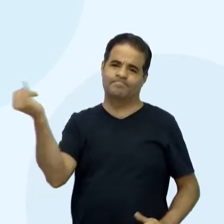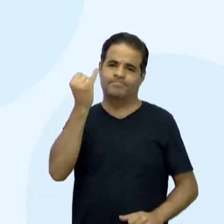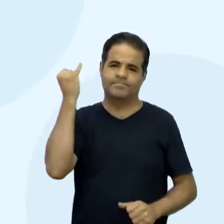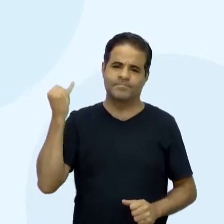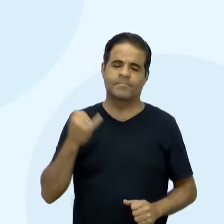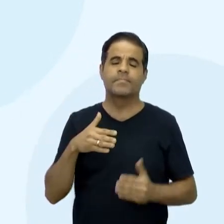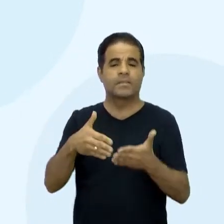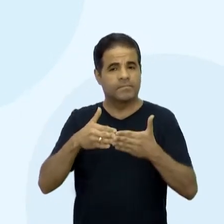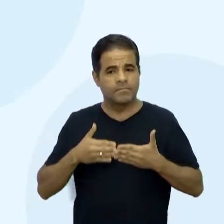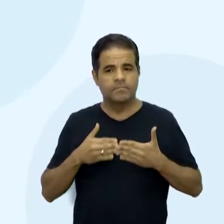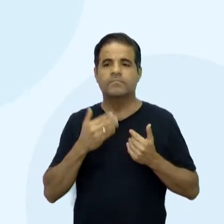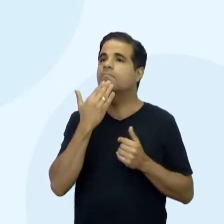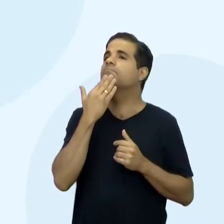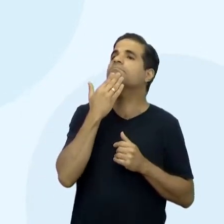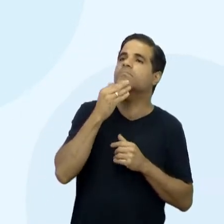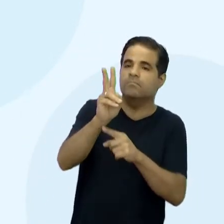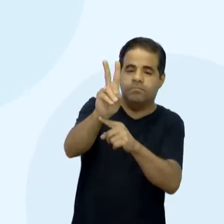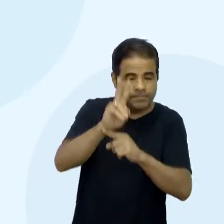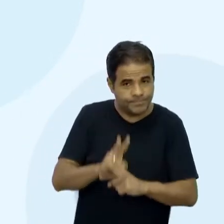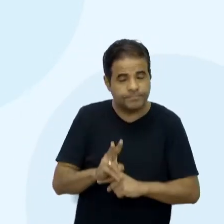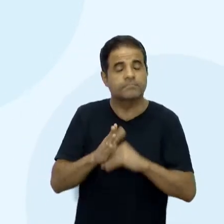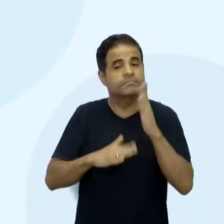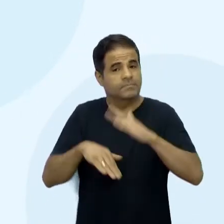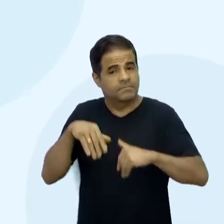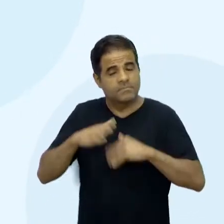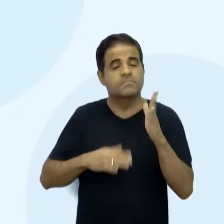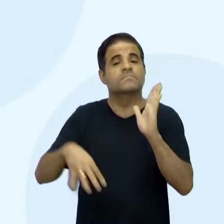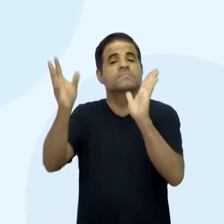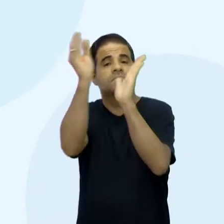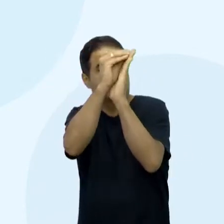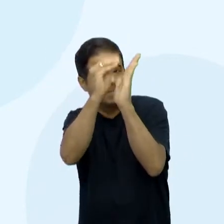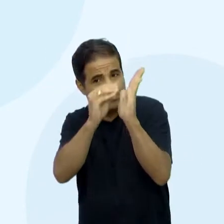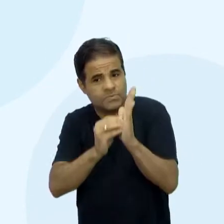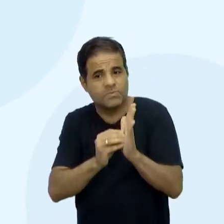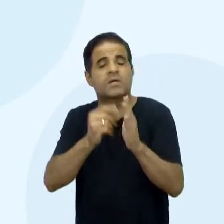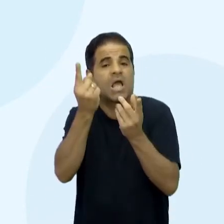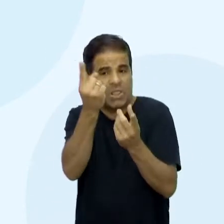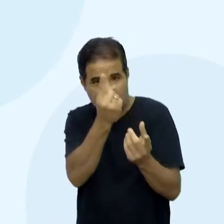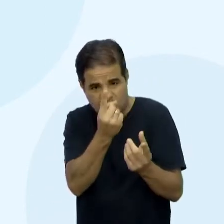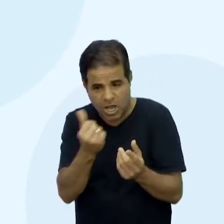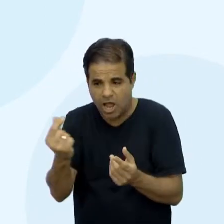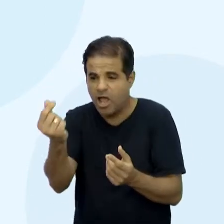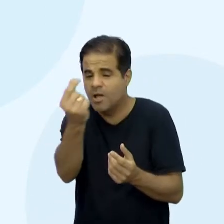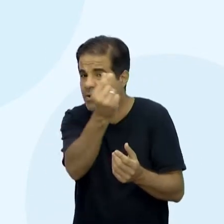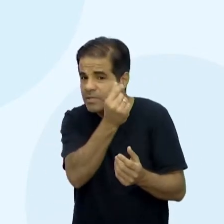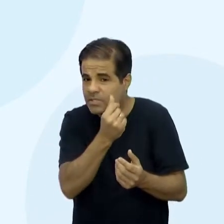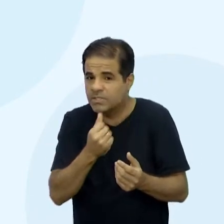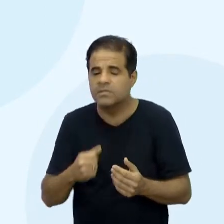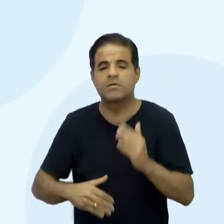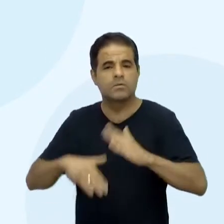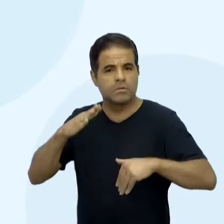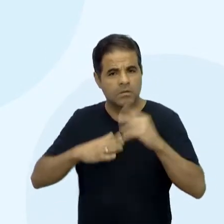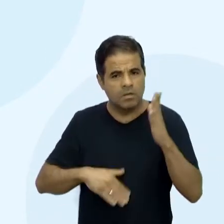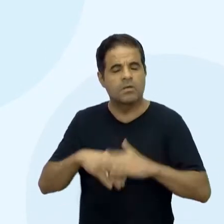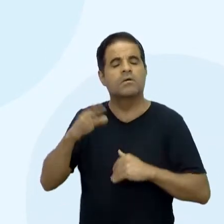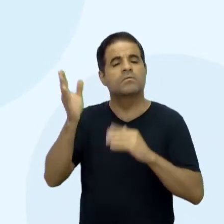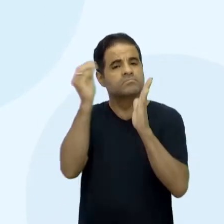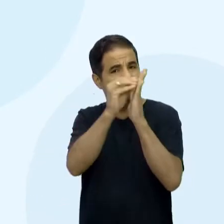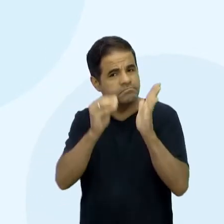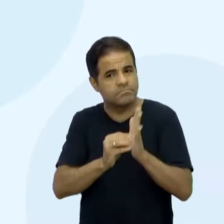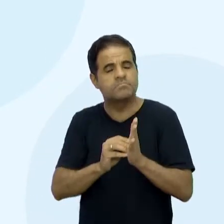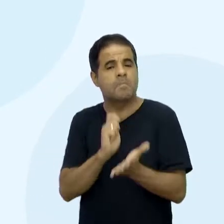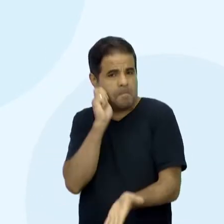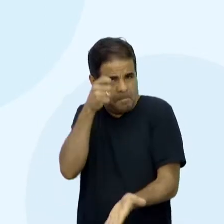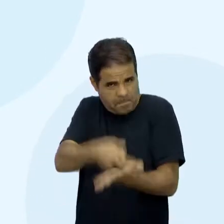pega emprestado, você pega emprestado, entre aspas, esse dinheiro e depois você